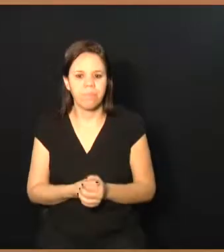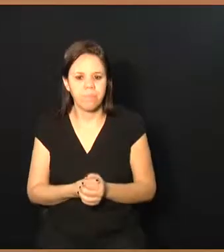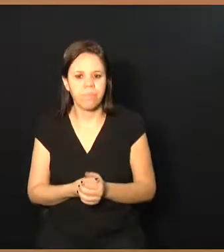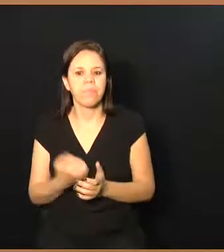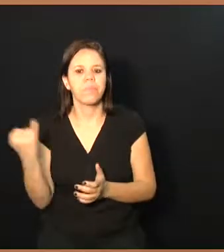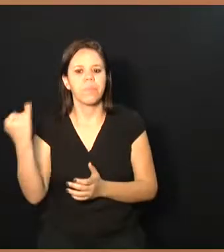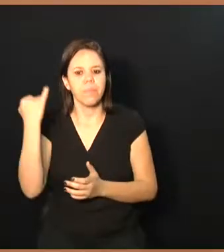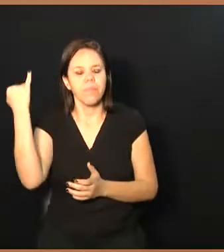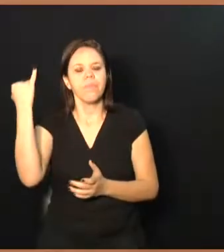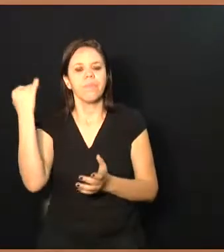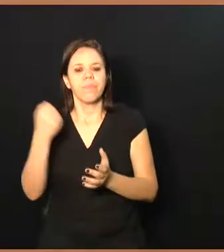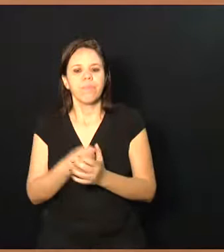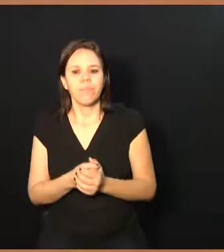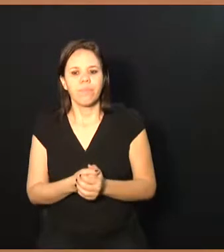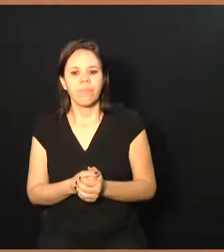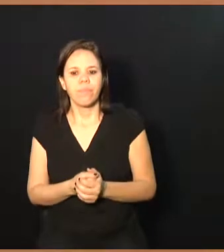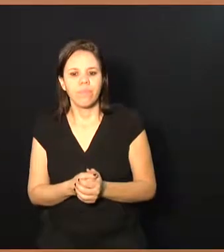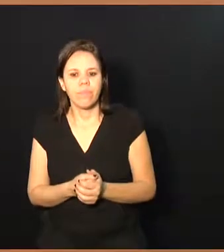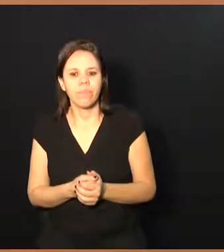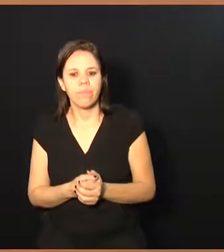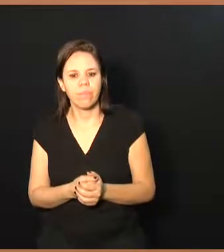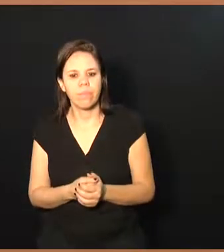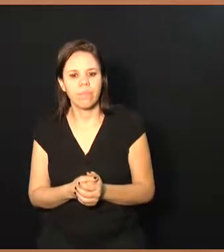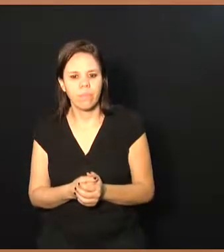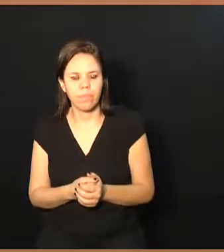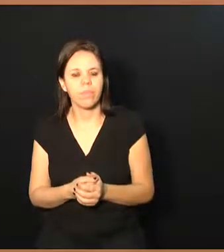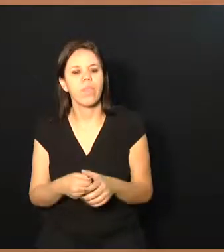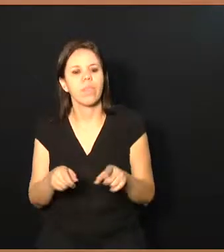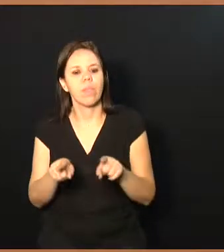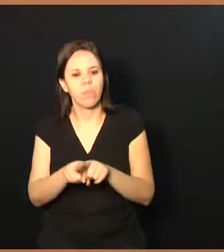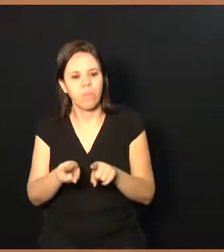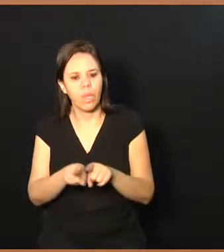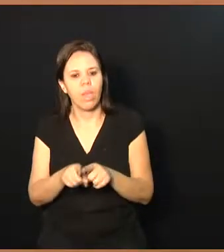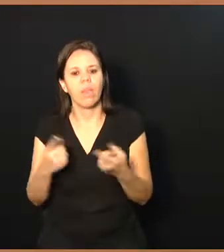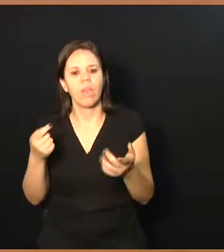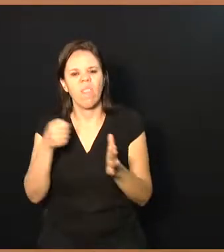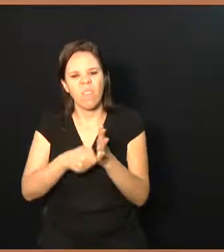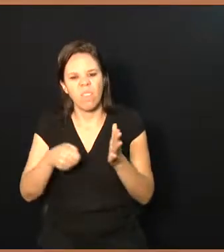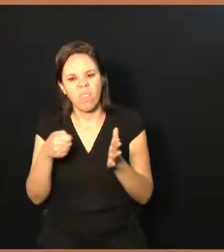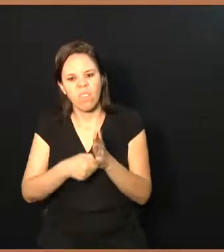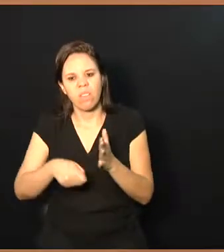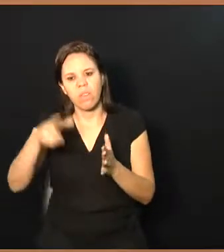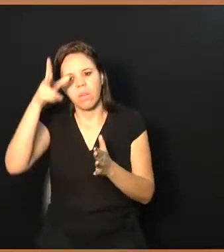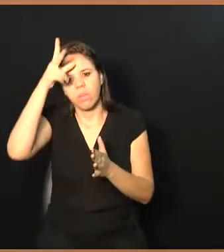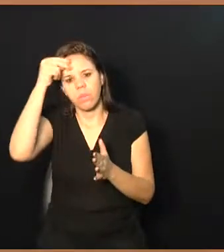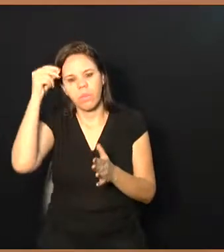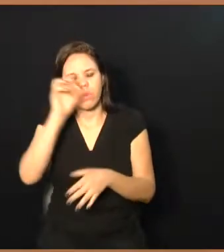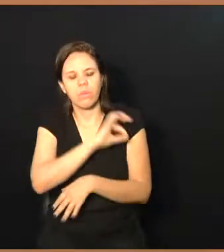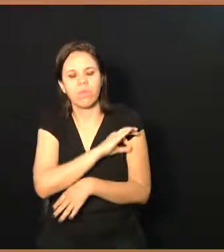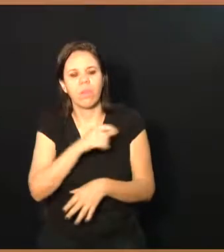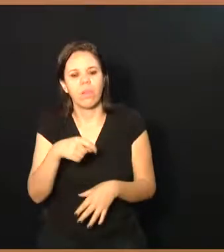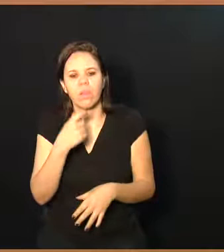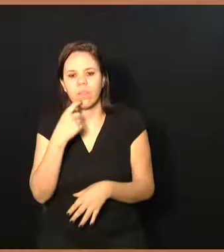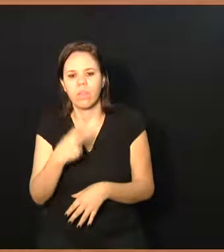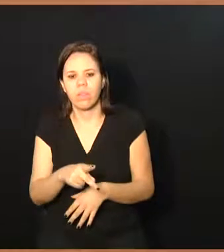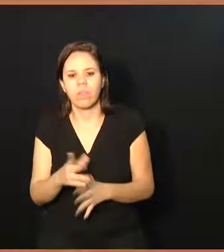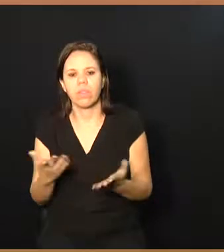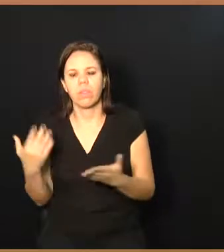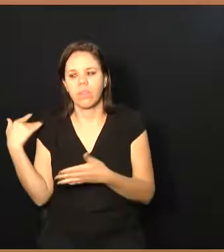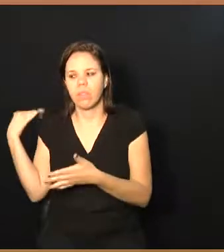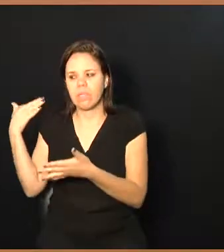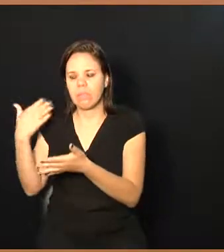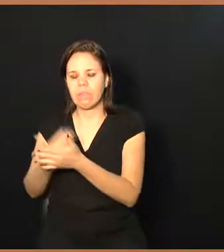extremamente importantes relacionados a políticas públicas. Eu digo que Campinas vem sofrendo